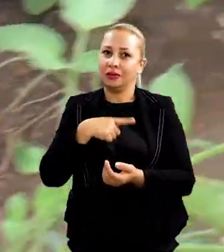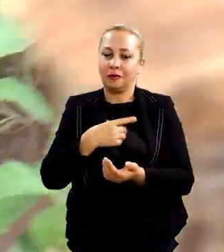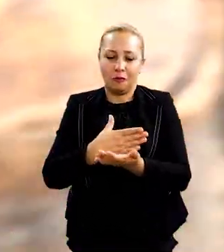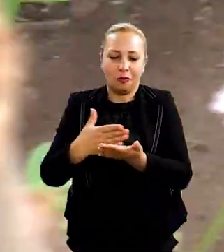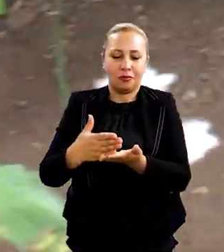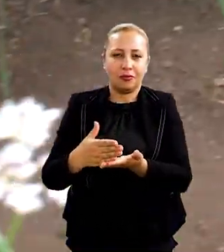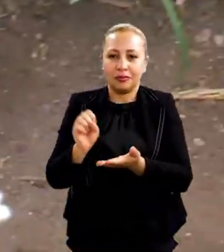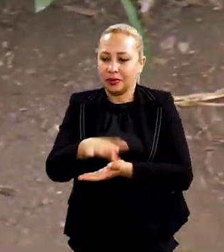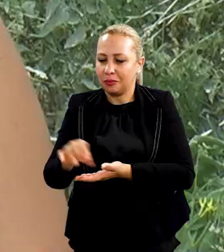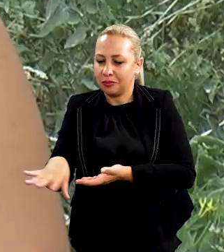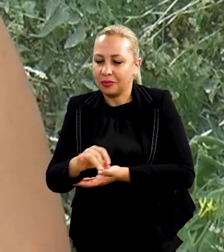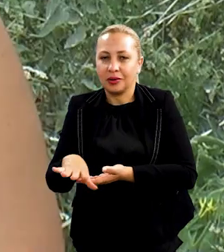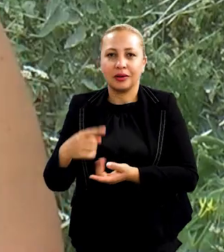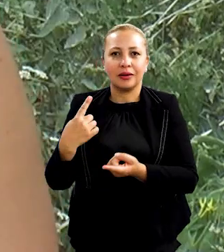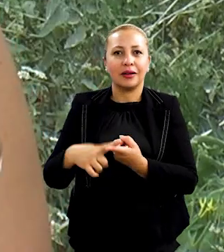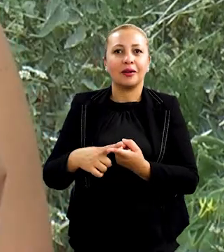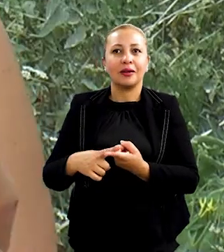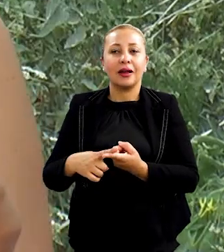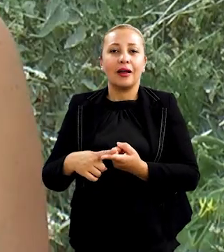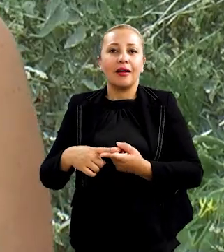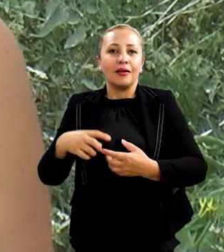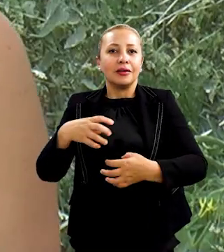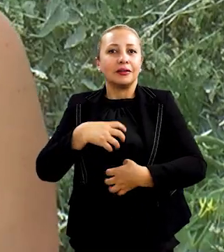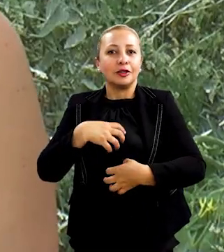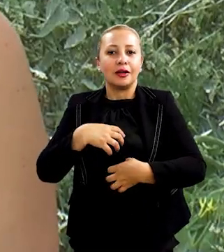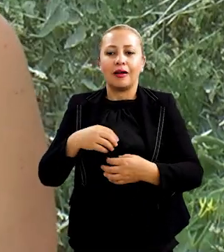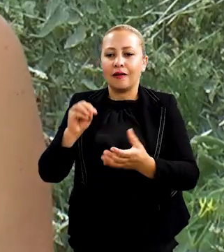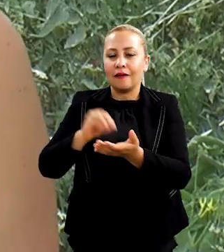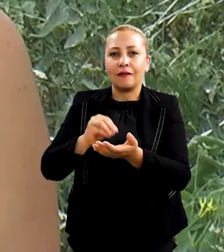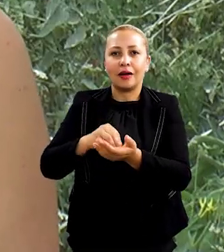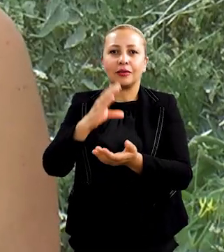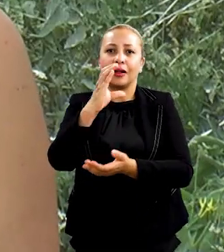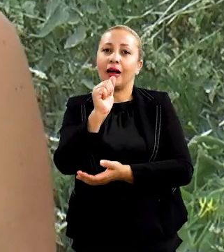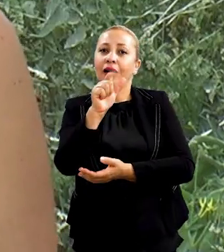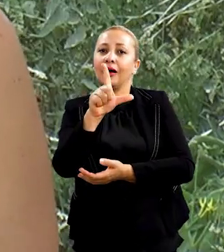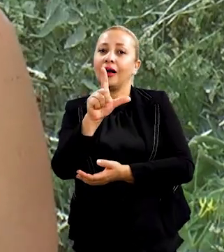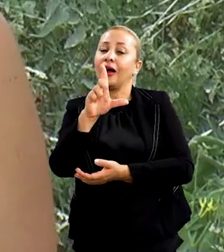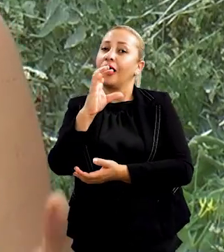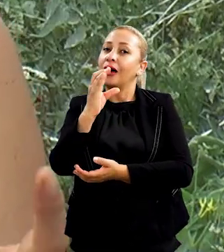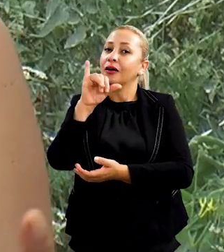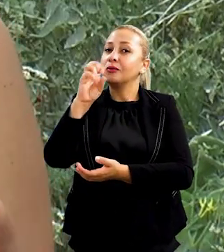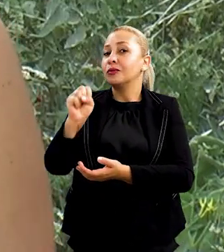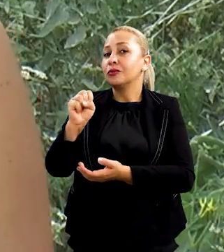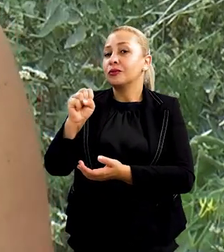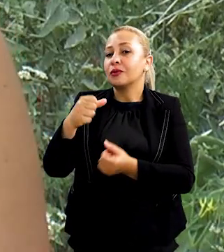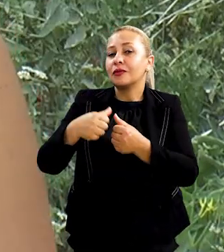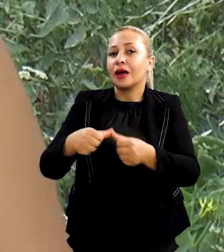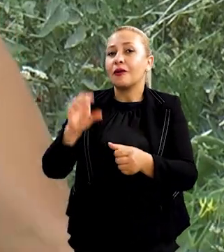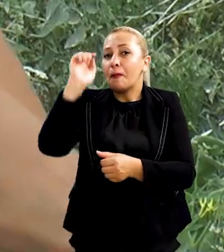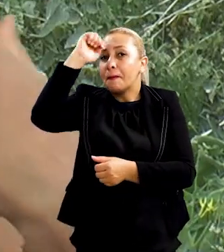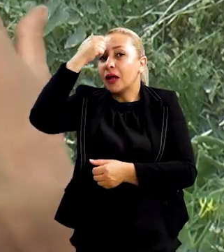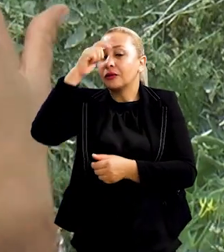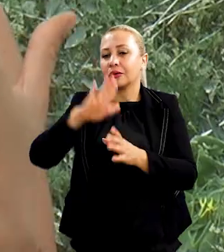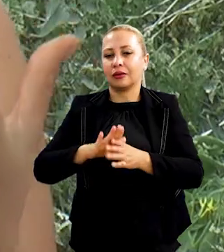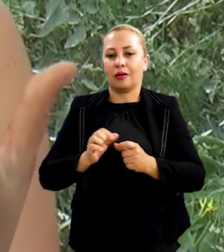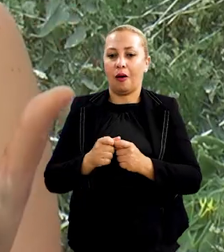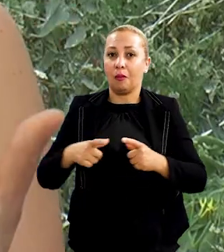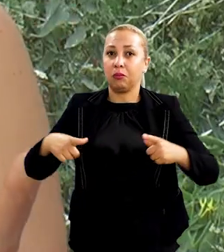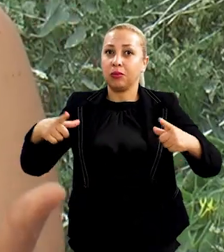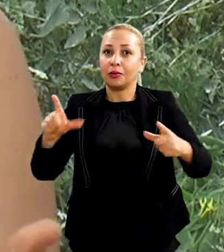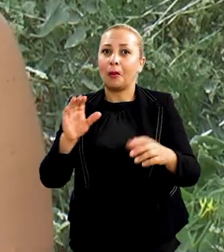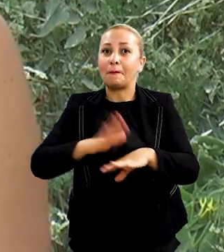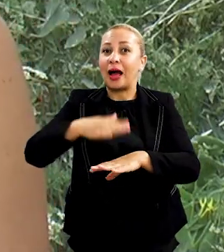desafio no início do cultivo, que é o sintoma da deficiência de cálcio, que é o fundo preto. Então, o que a gente fez? A gente aumentou o tempo